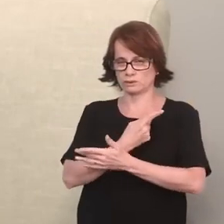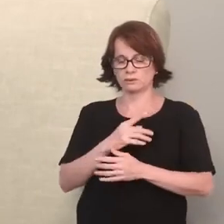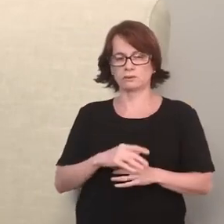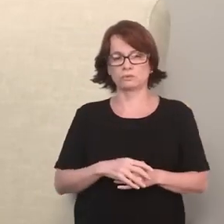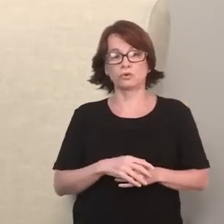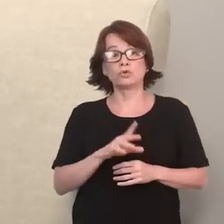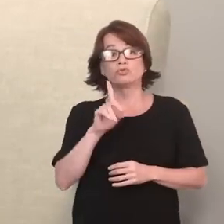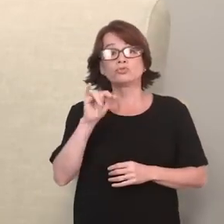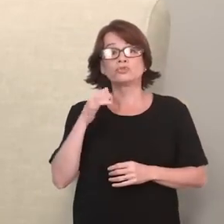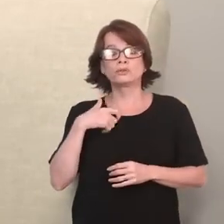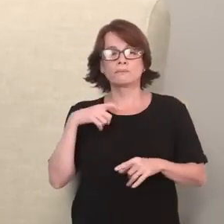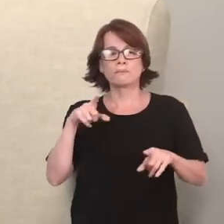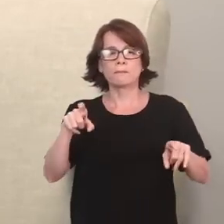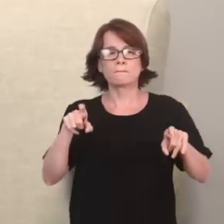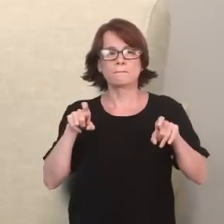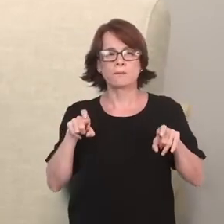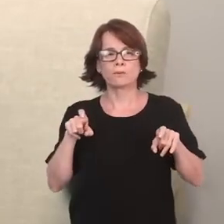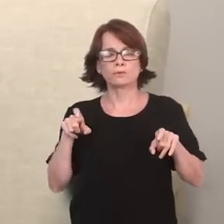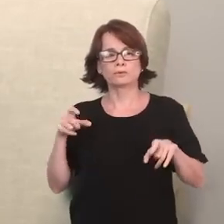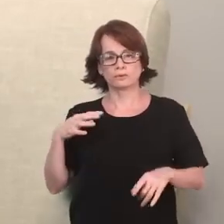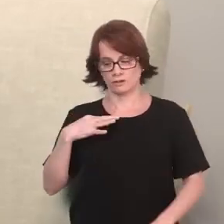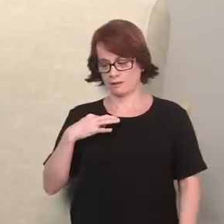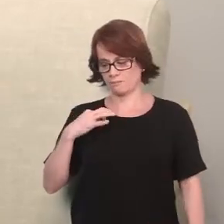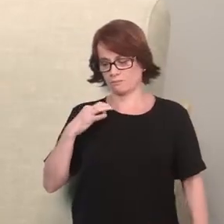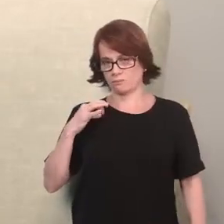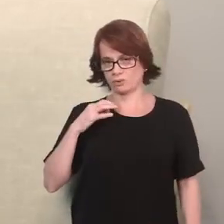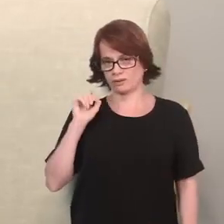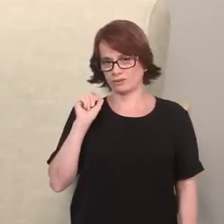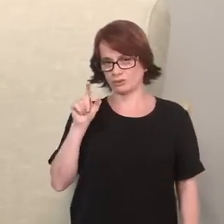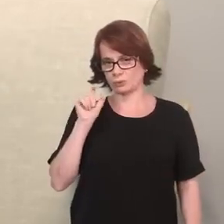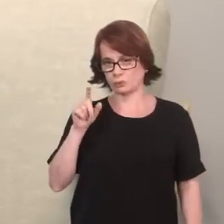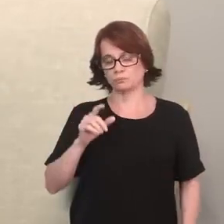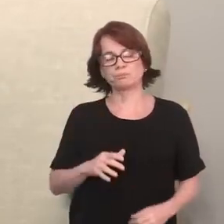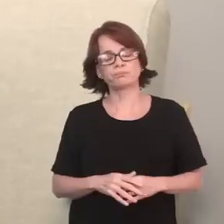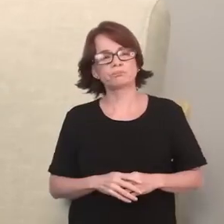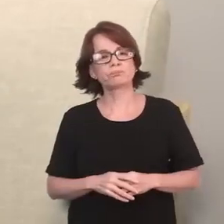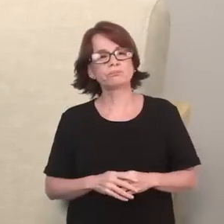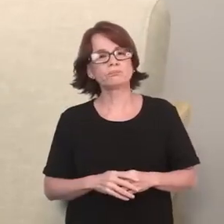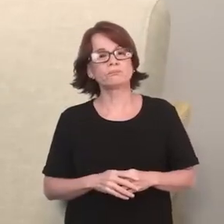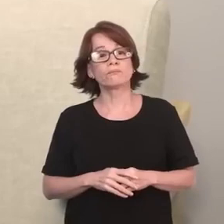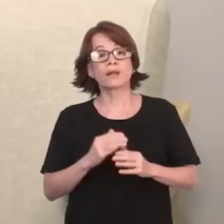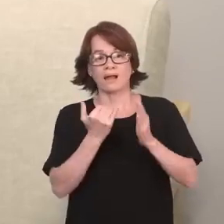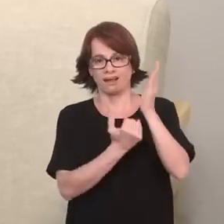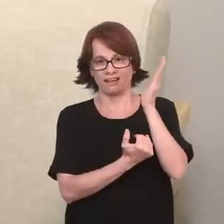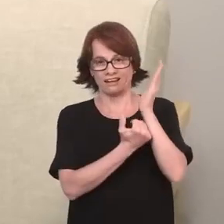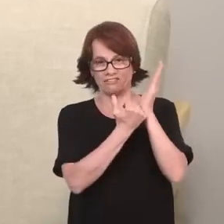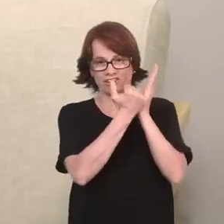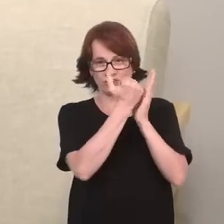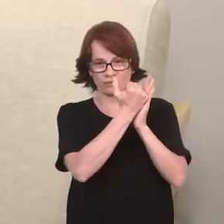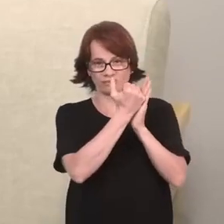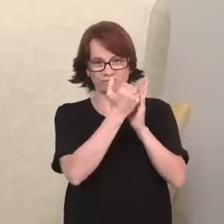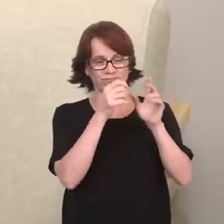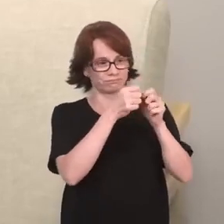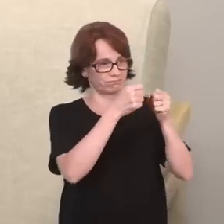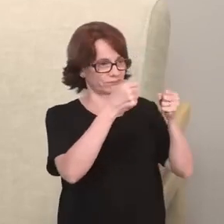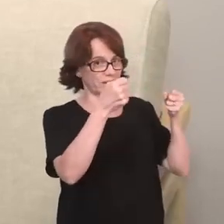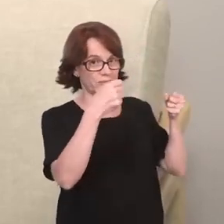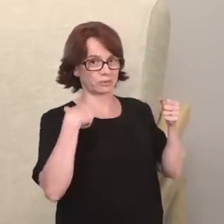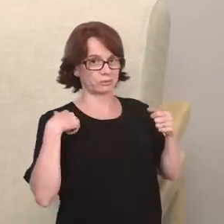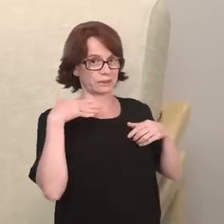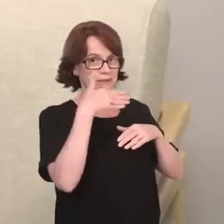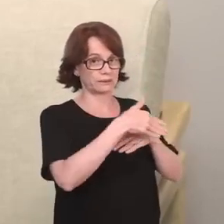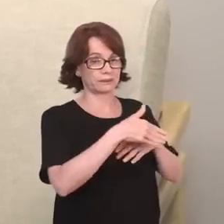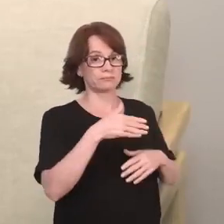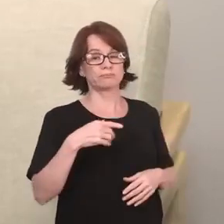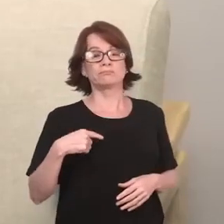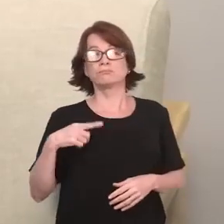no meu primeiro mandato, no dia da posse do primeiro mandato, eu estava com uma blusa azul. E eu entrei no elevador e encontrei quem que entrou no elevador comigo?